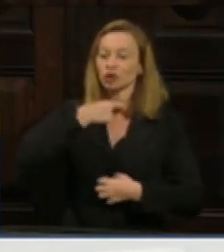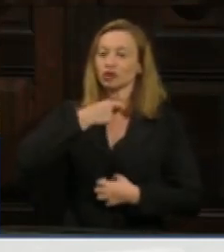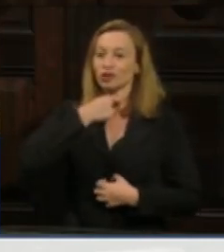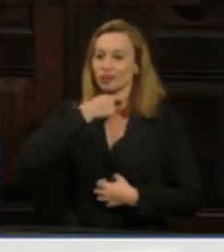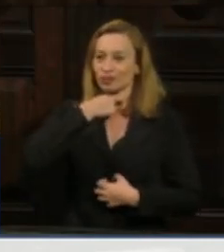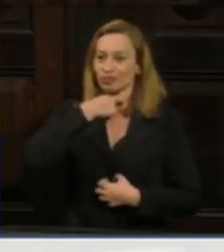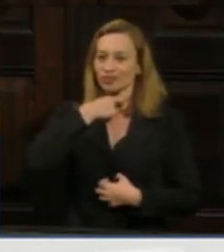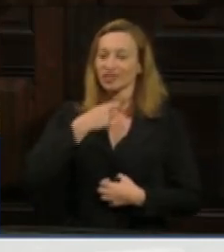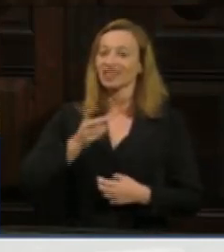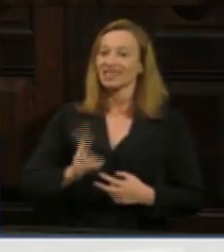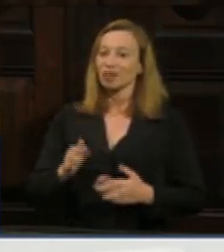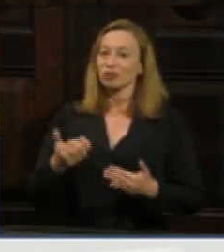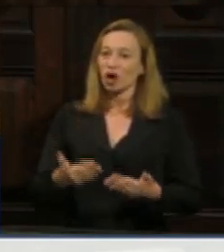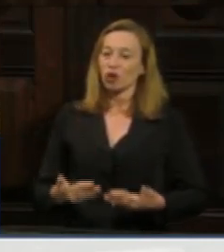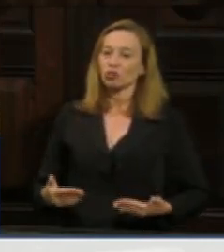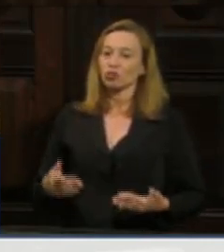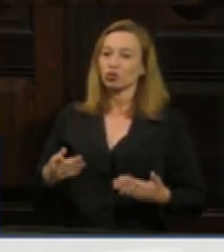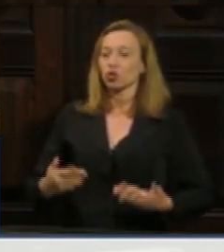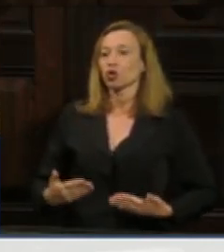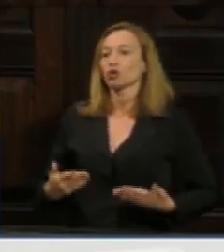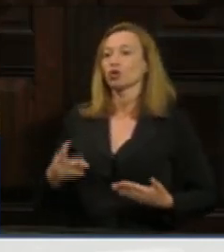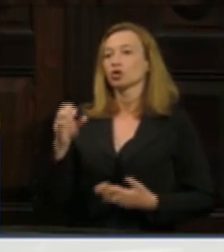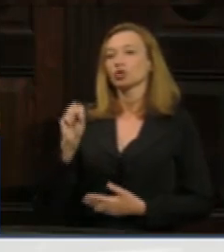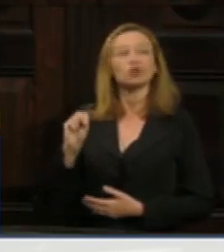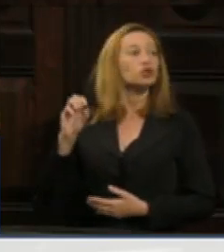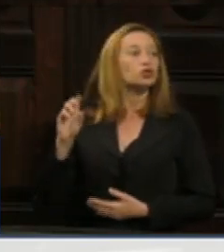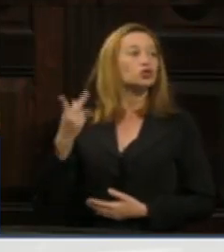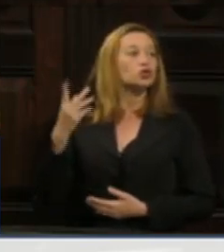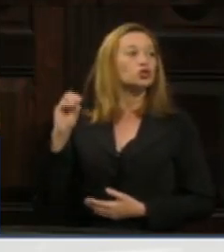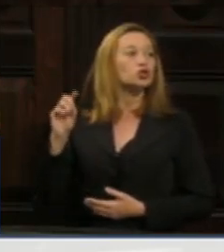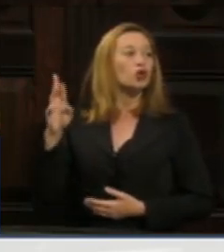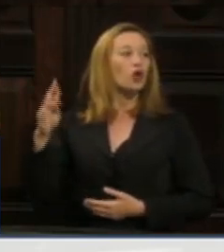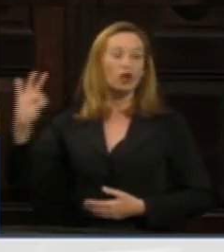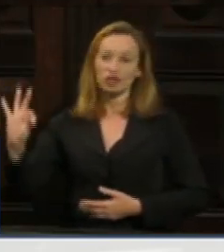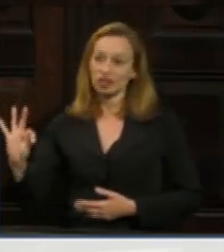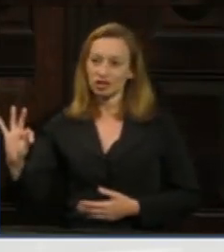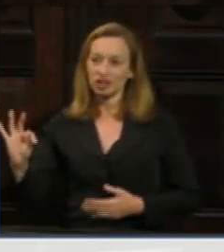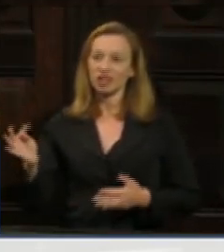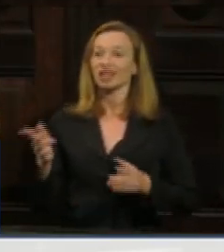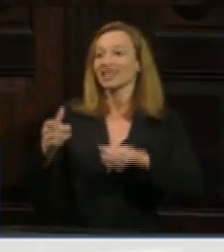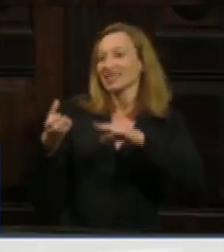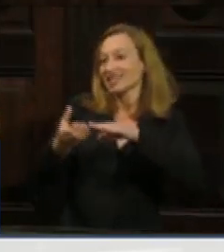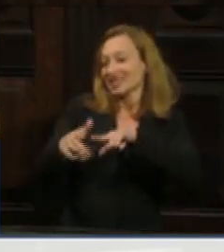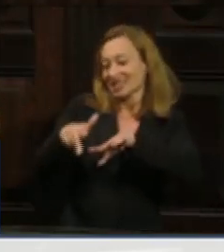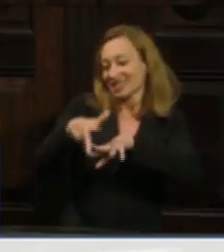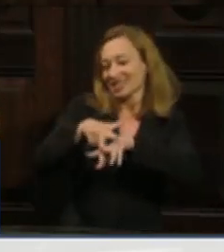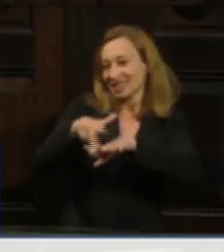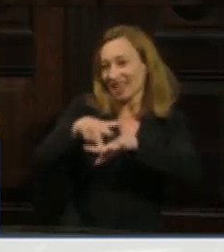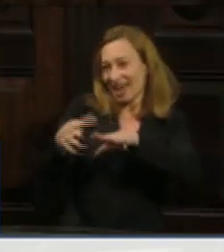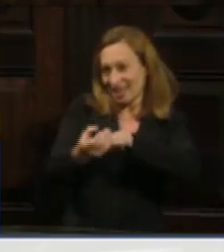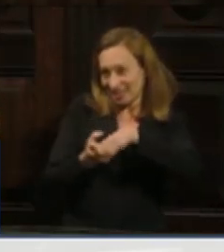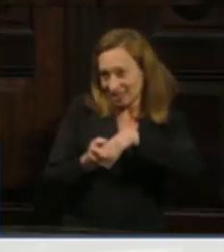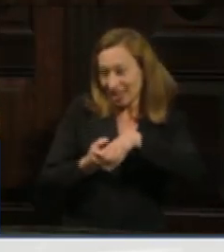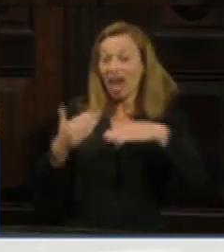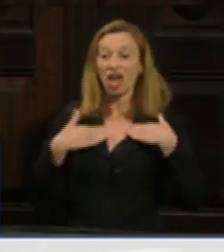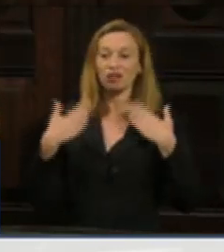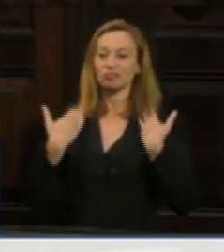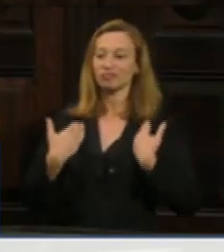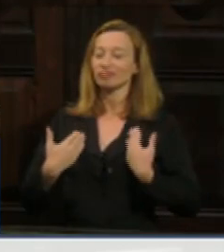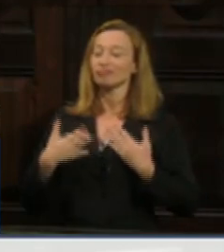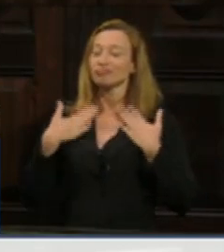autor da lei que cria o Polo Cervejeiro Artesanal de Nova Friburgo e região, que é a Rio dos Rios. Gosto sim da